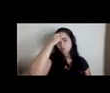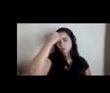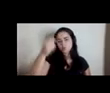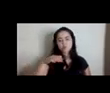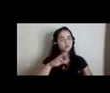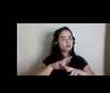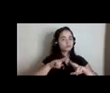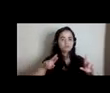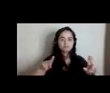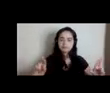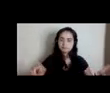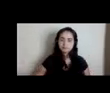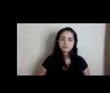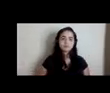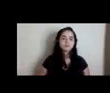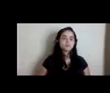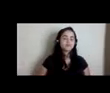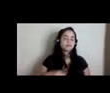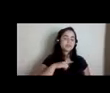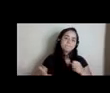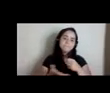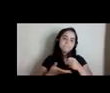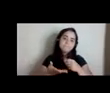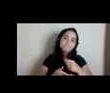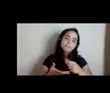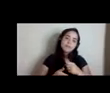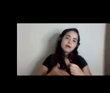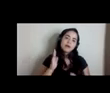sim, uma série de princípios já